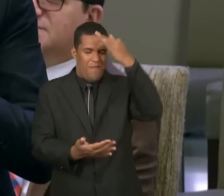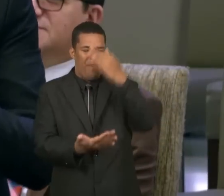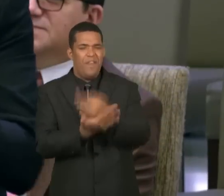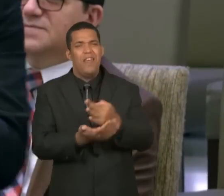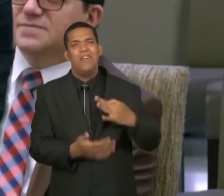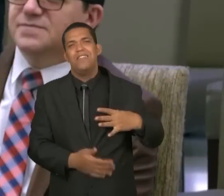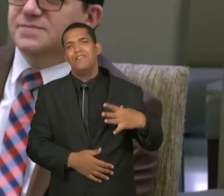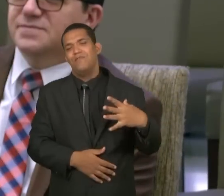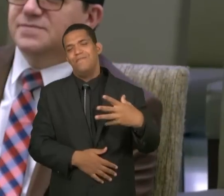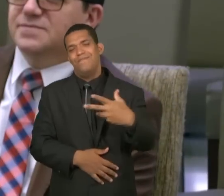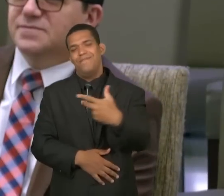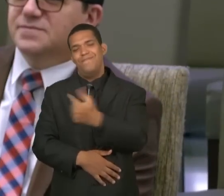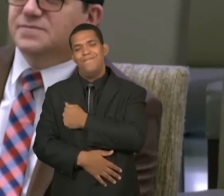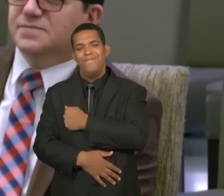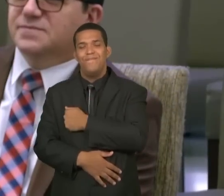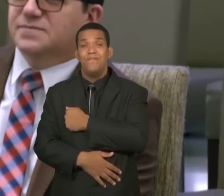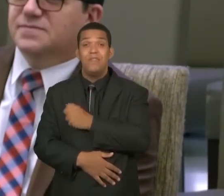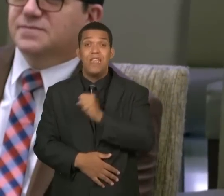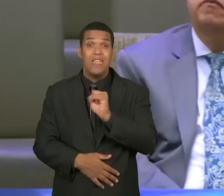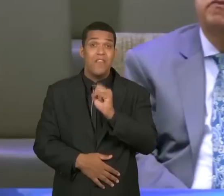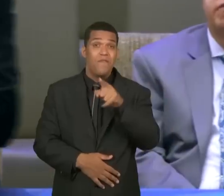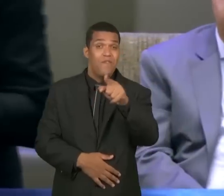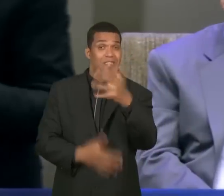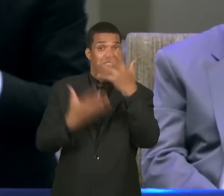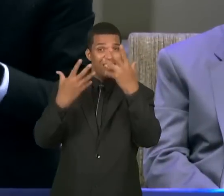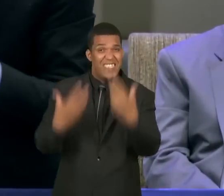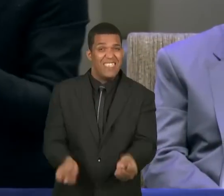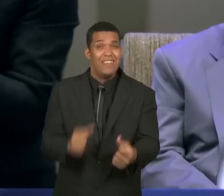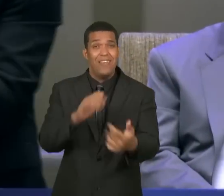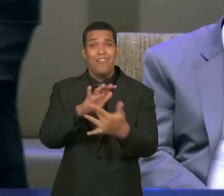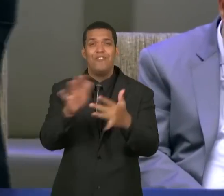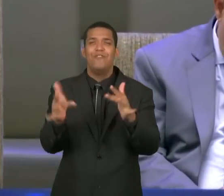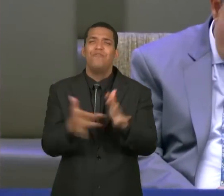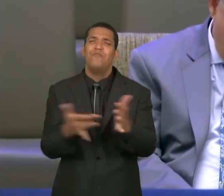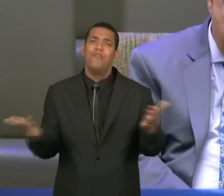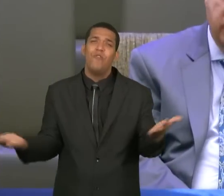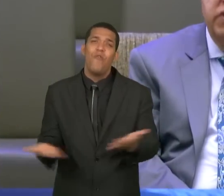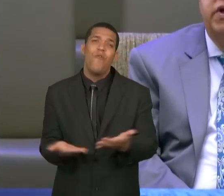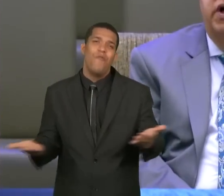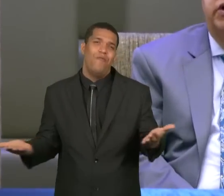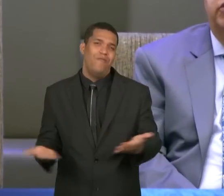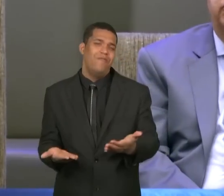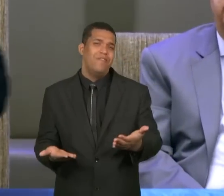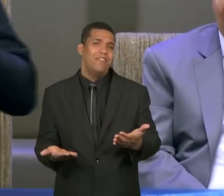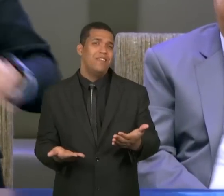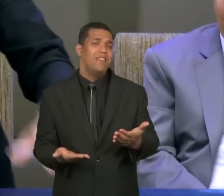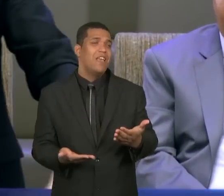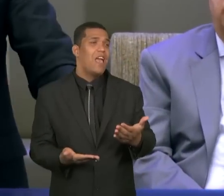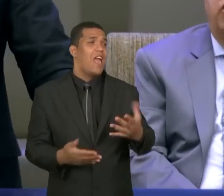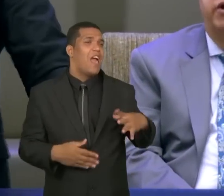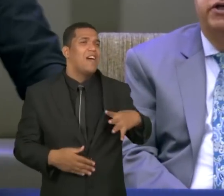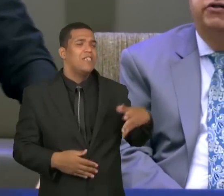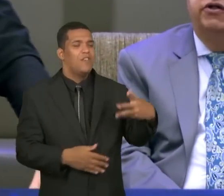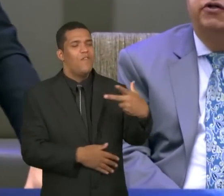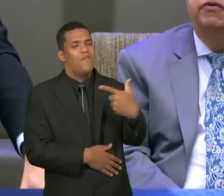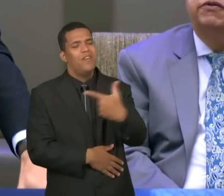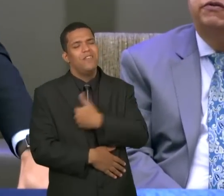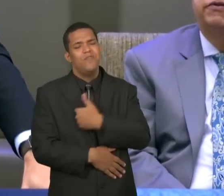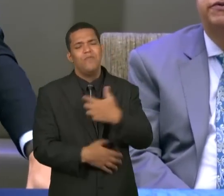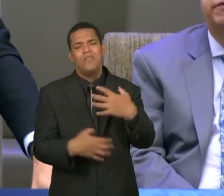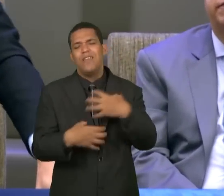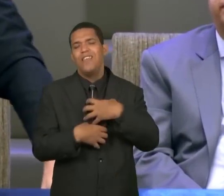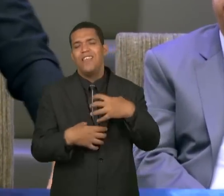e se você hoje entregar sua vida a ele se você hoje Beber dessa fonte você vai dizer